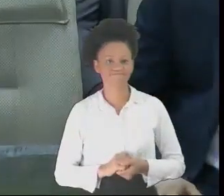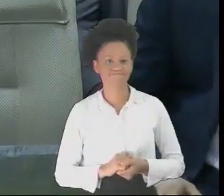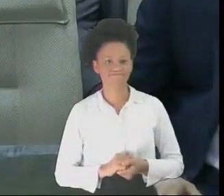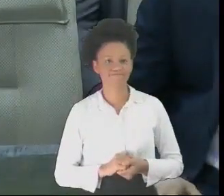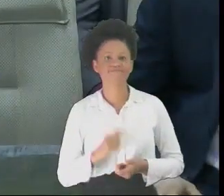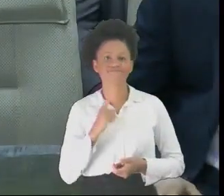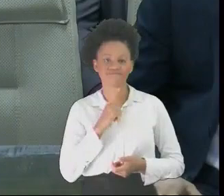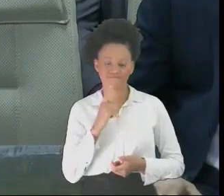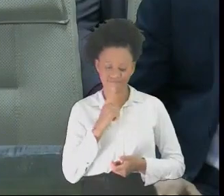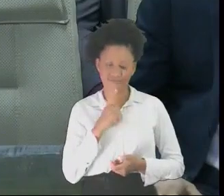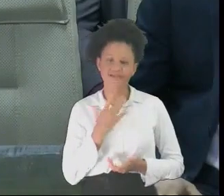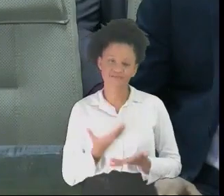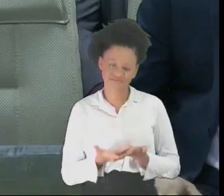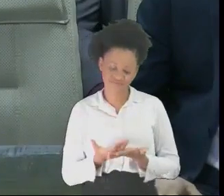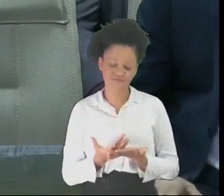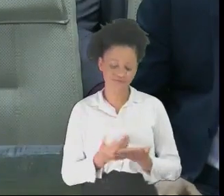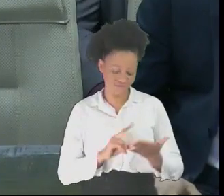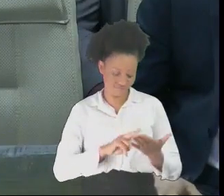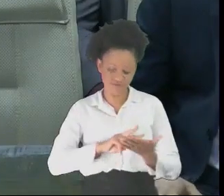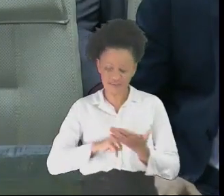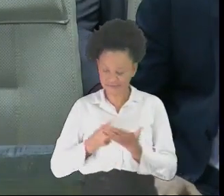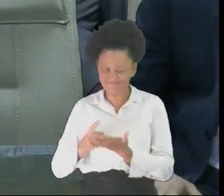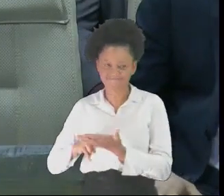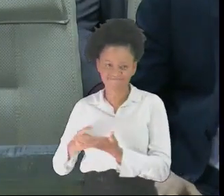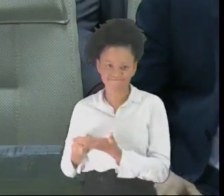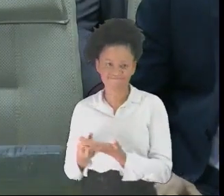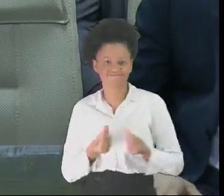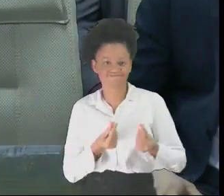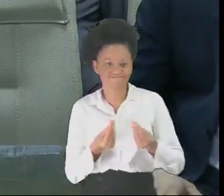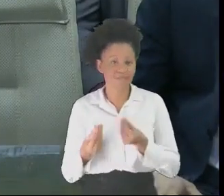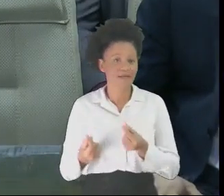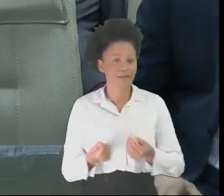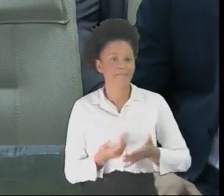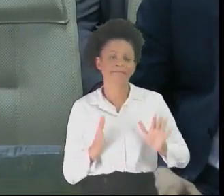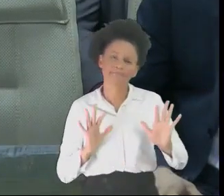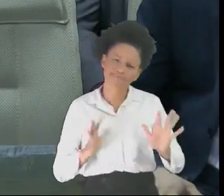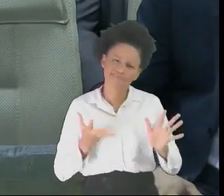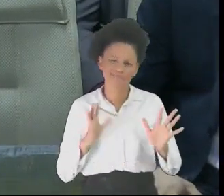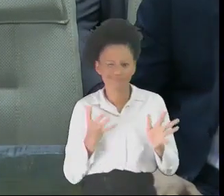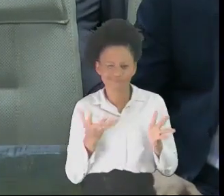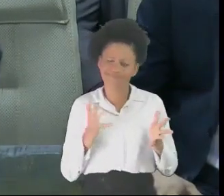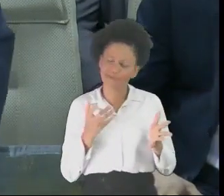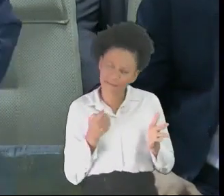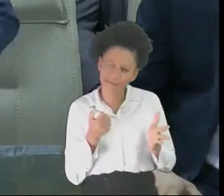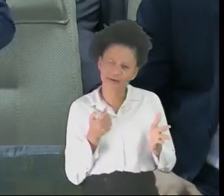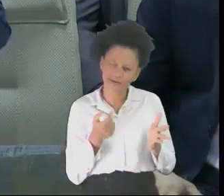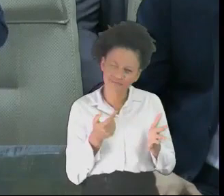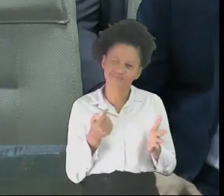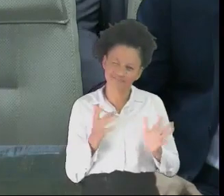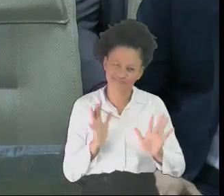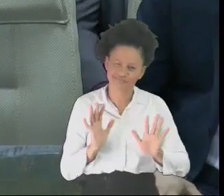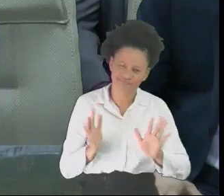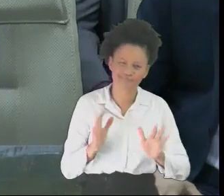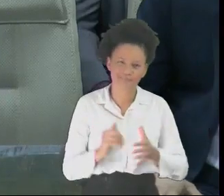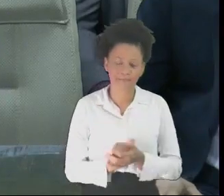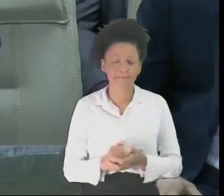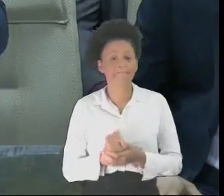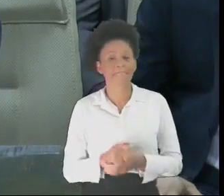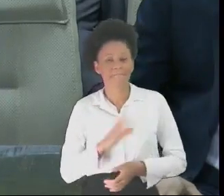tem suas deficiências, como todas as outras versões. Perverso, mas também chega perto. Perverso quer